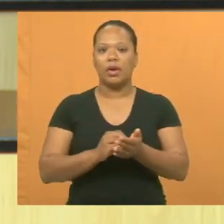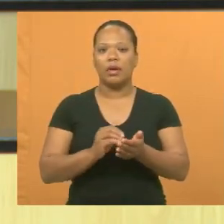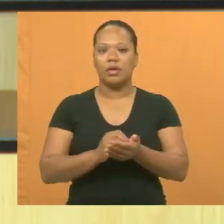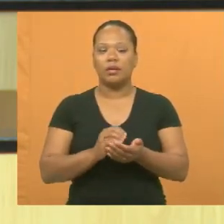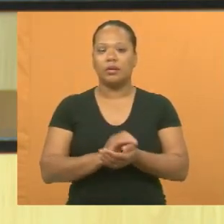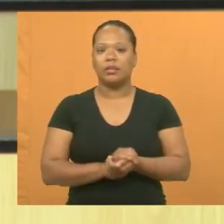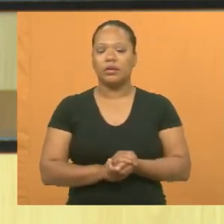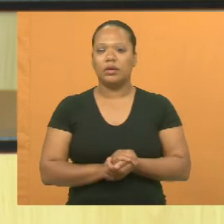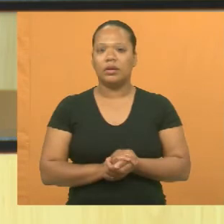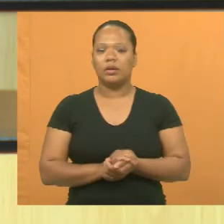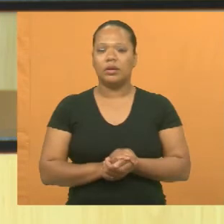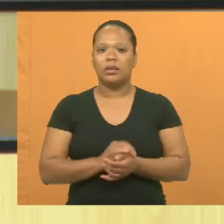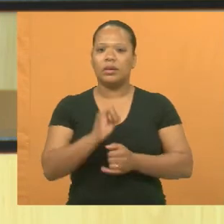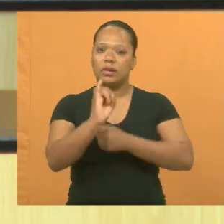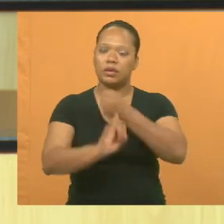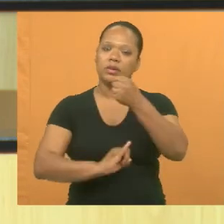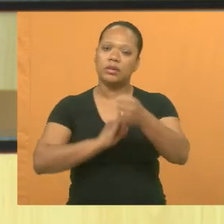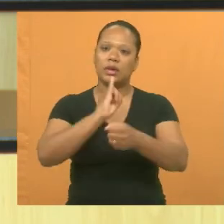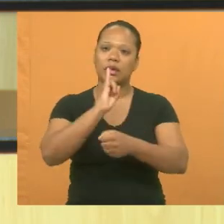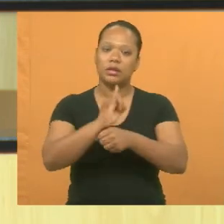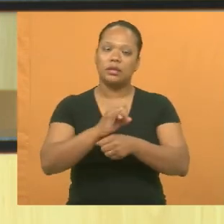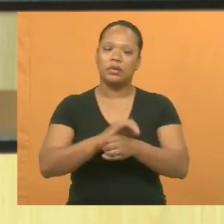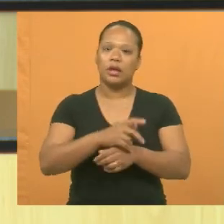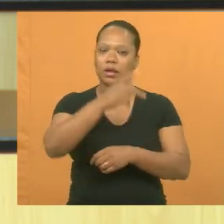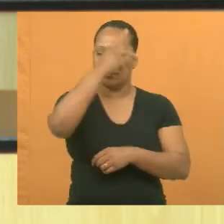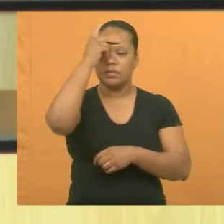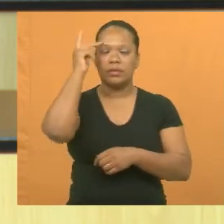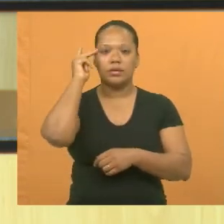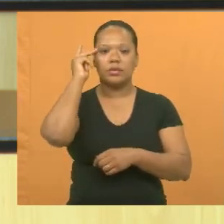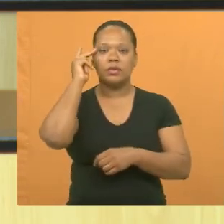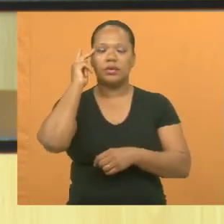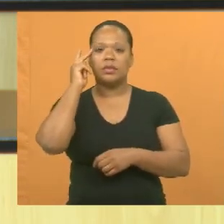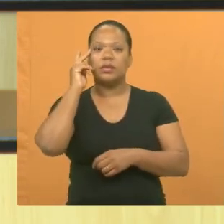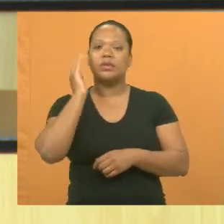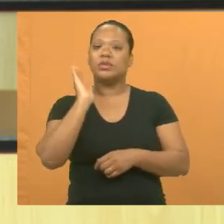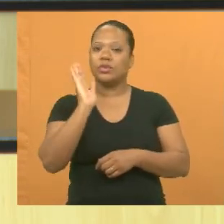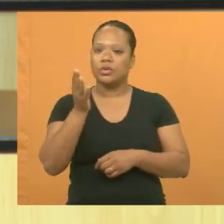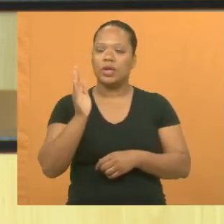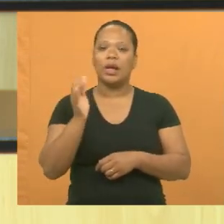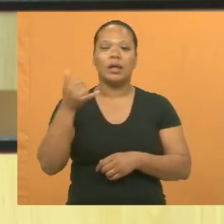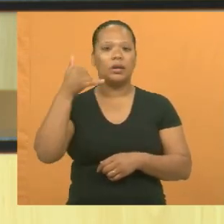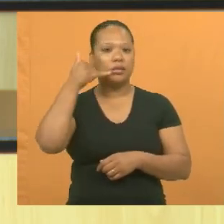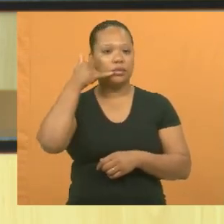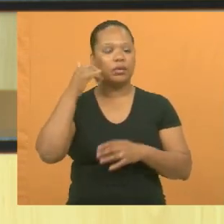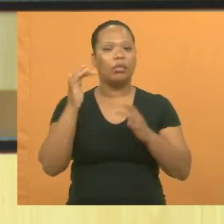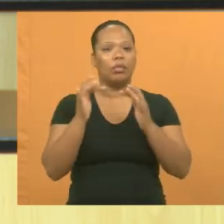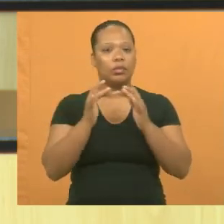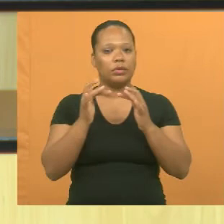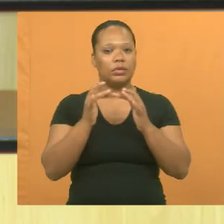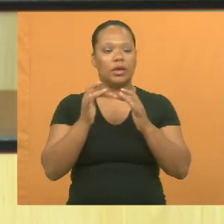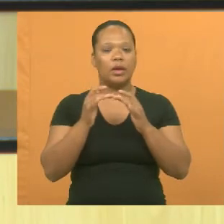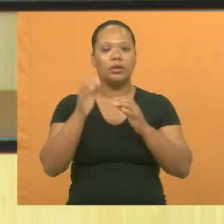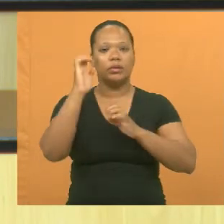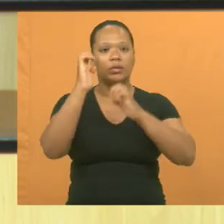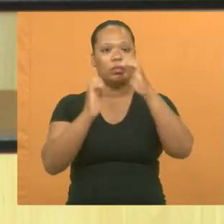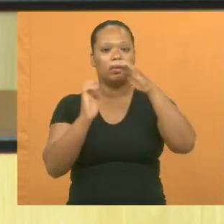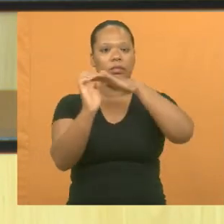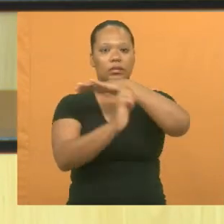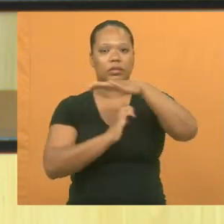de telefonia e internet. Os munícipes relataram que já entraram em contato com a empresa através